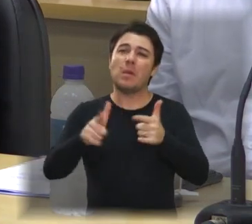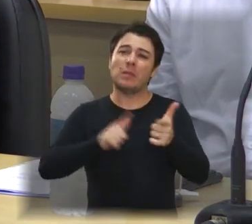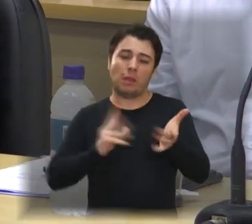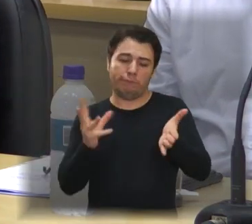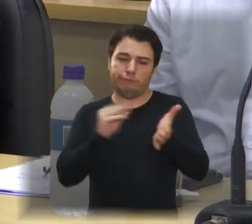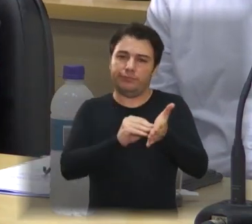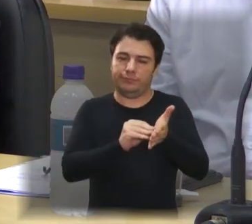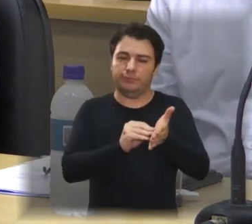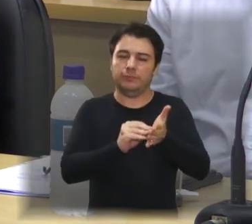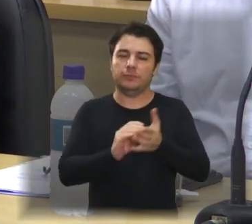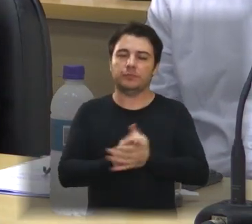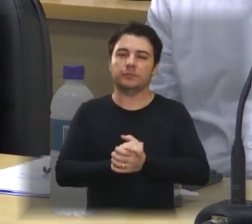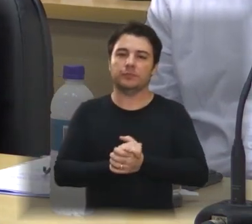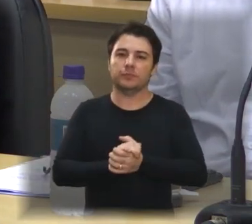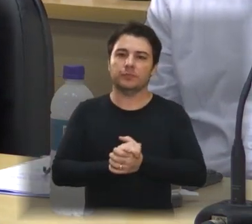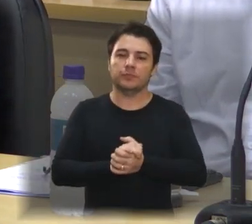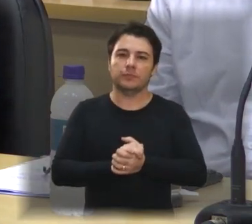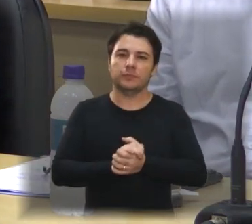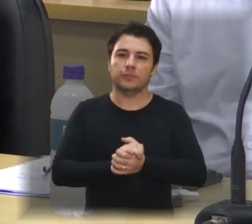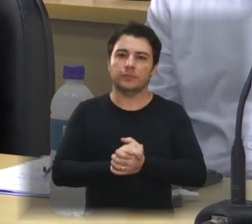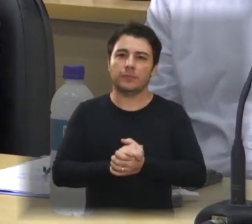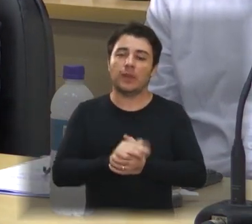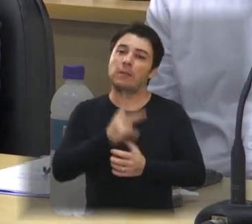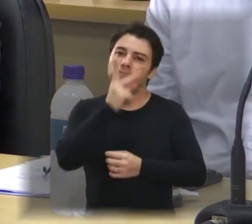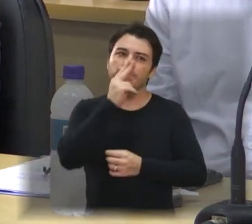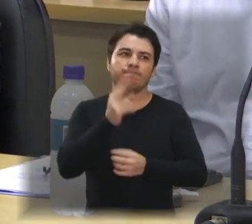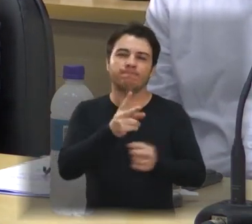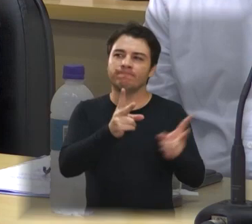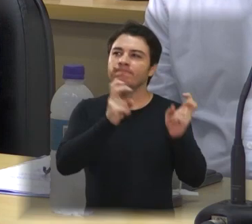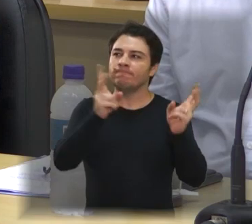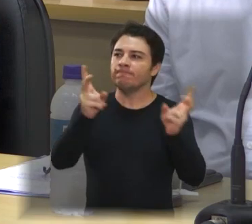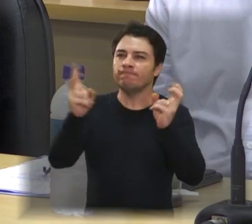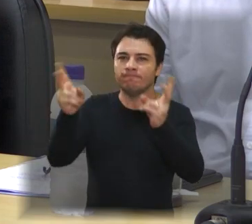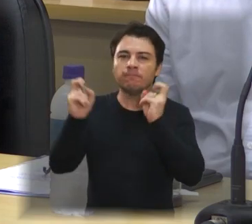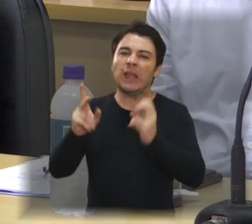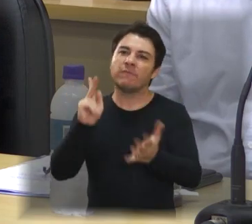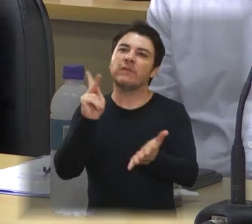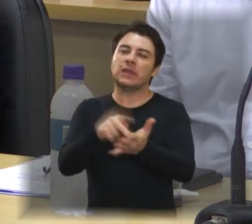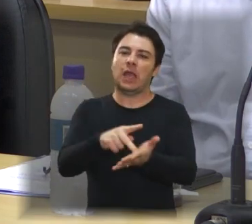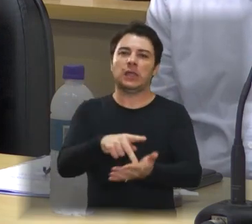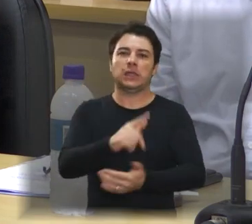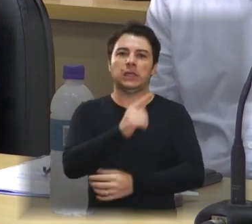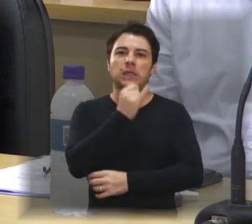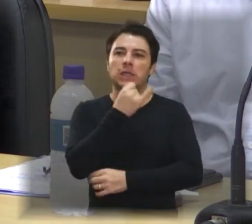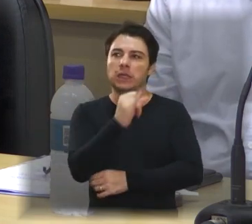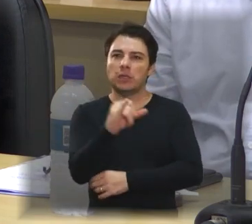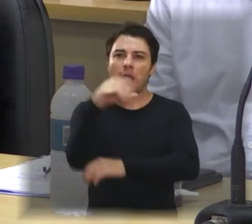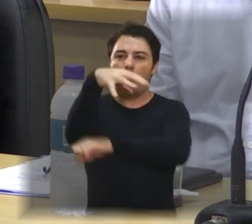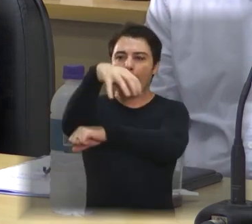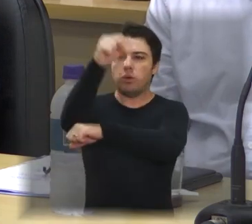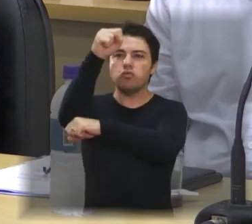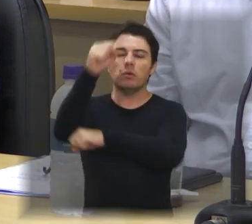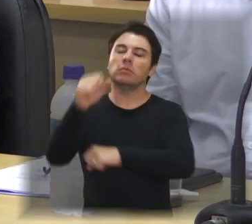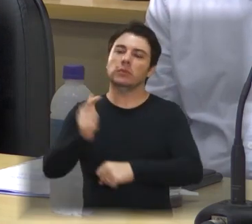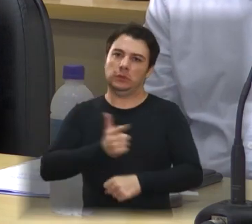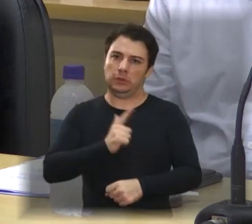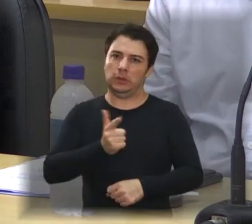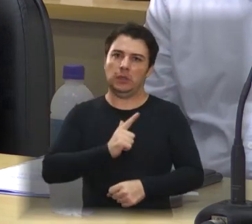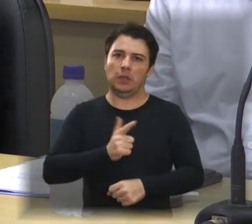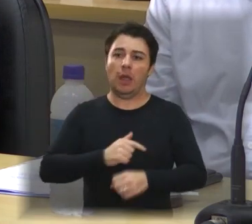e é muito clara percepção de que estão ocorrendo diversos cortes no fornecimento de energia elétrica na cidade